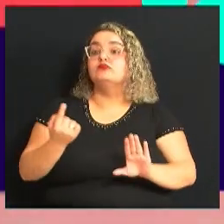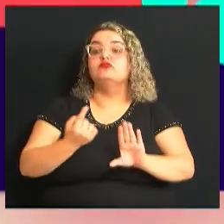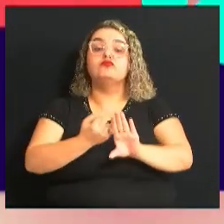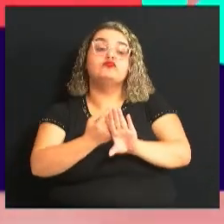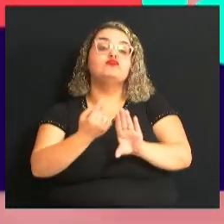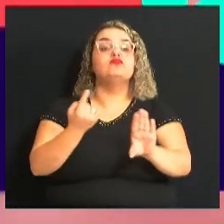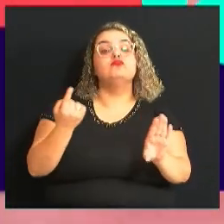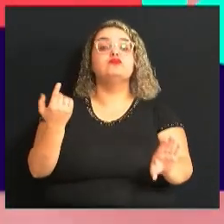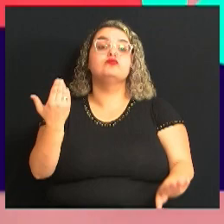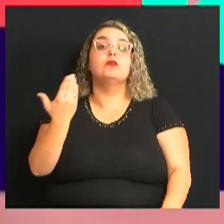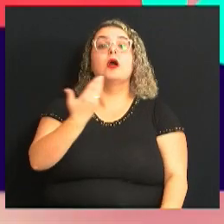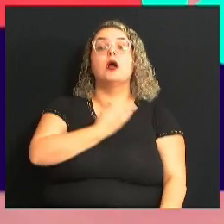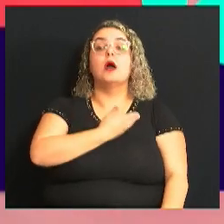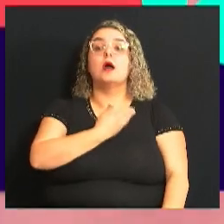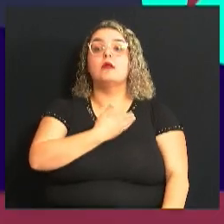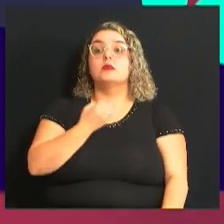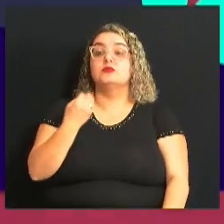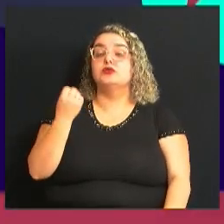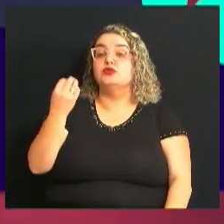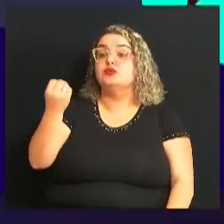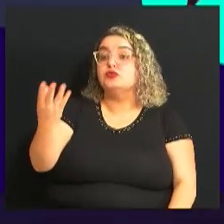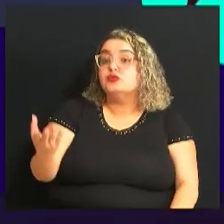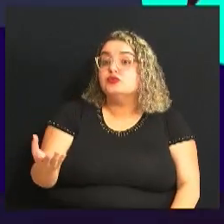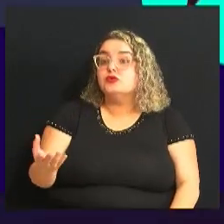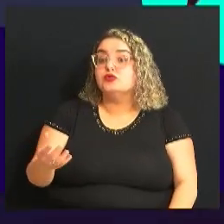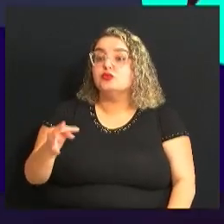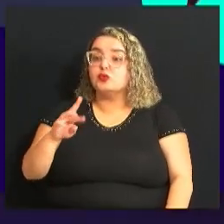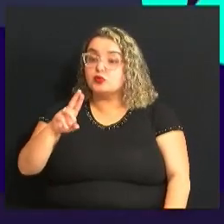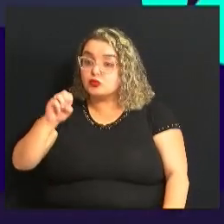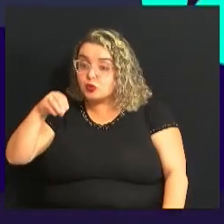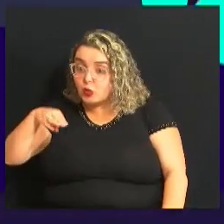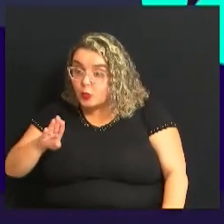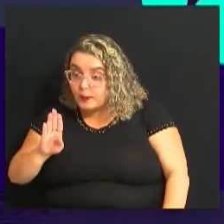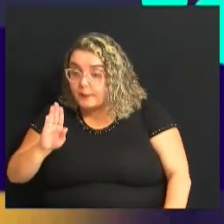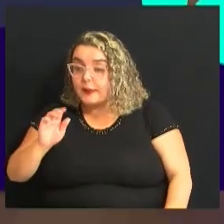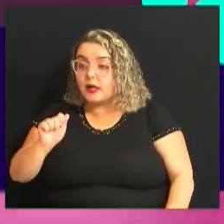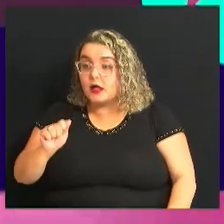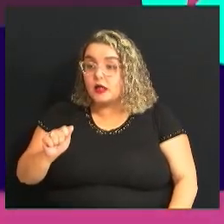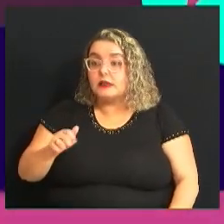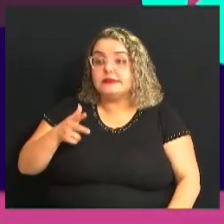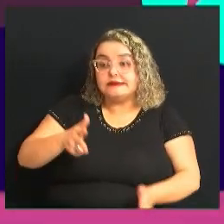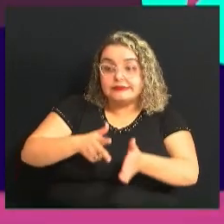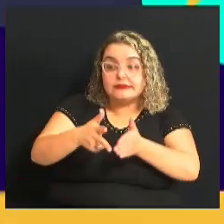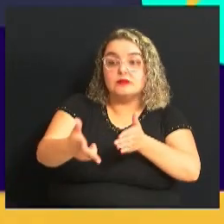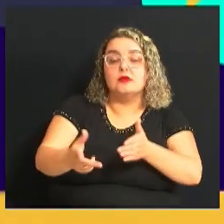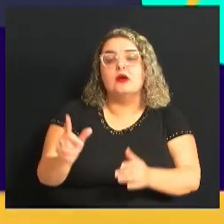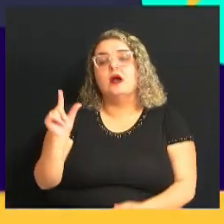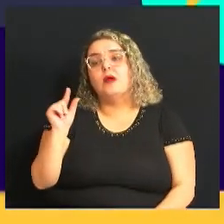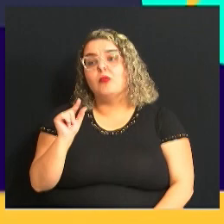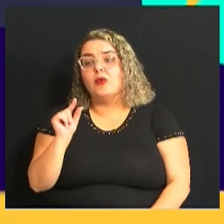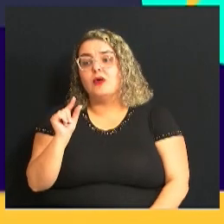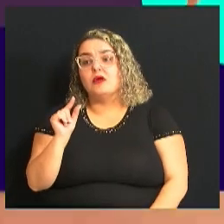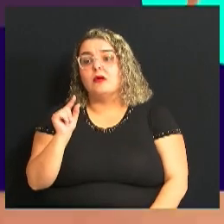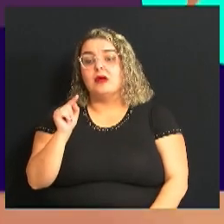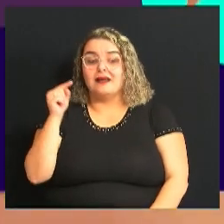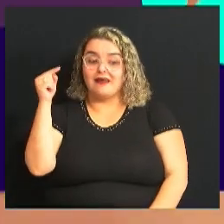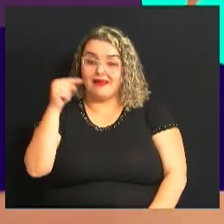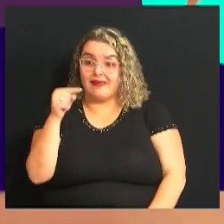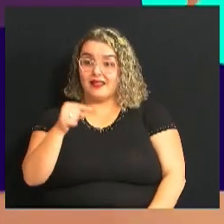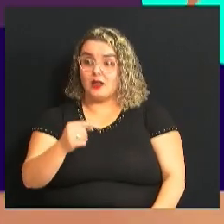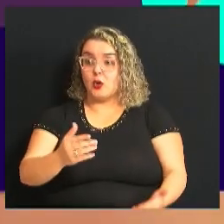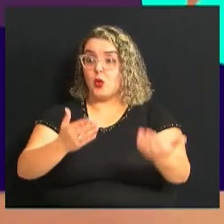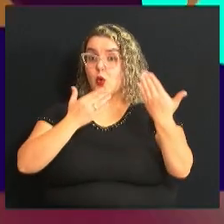velhos companheiros de viagem no tromba-trem. O estrelato dura pouco, pois ele acaba se tornando o principal suspeito